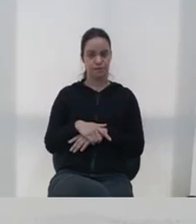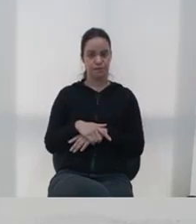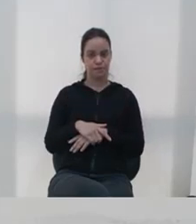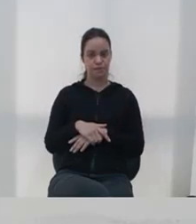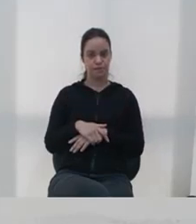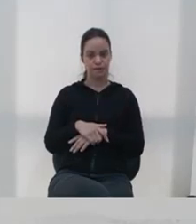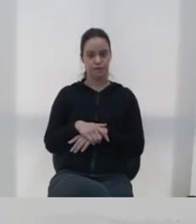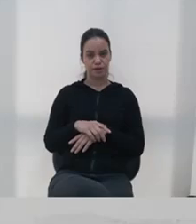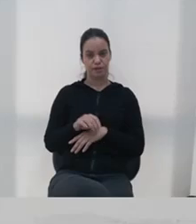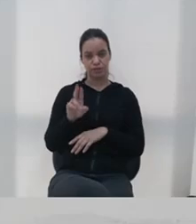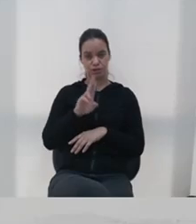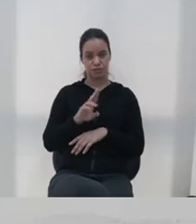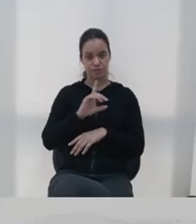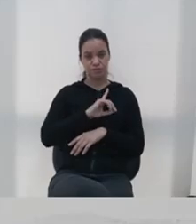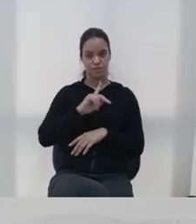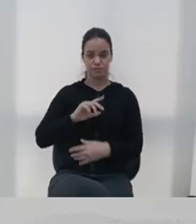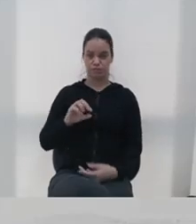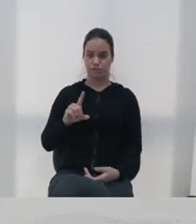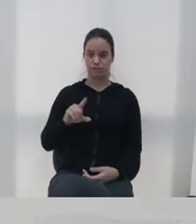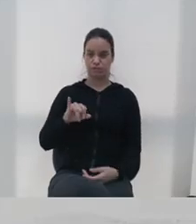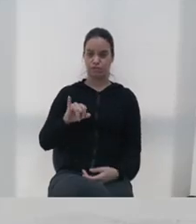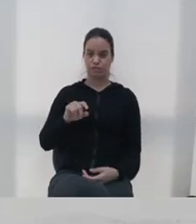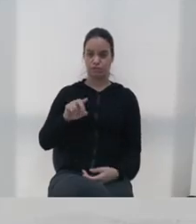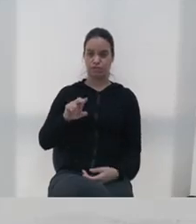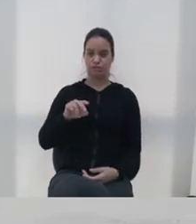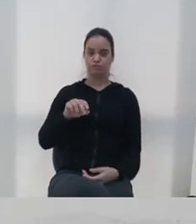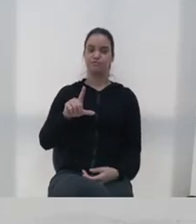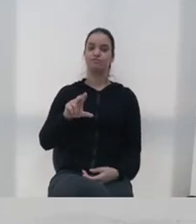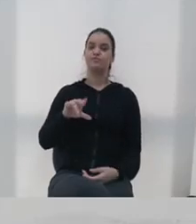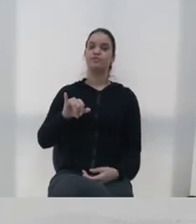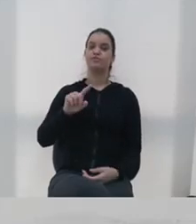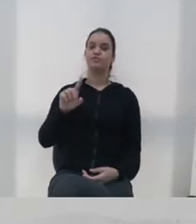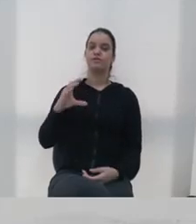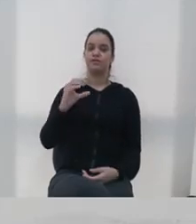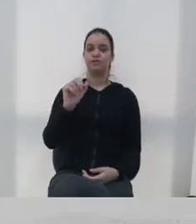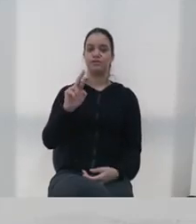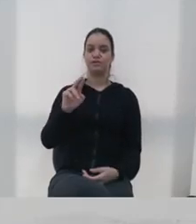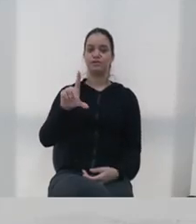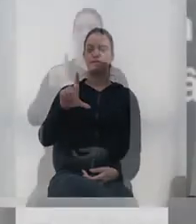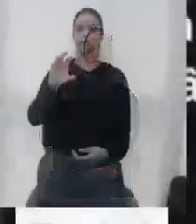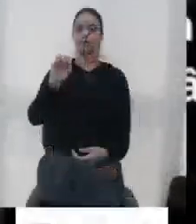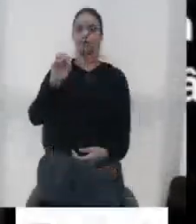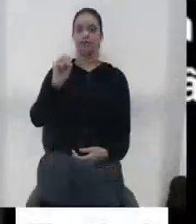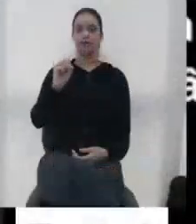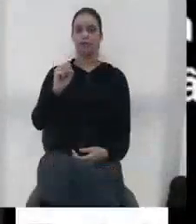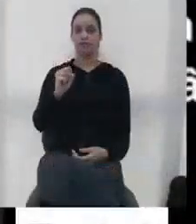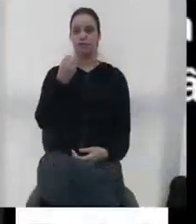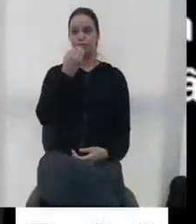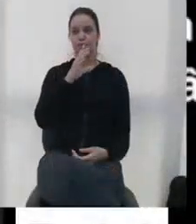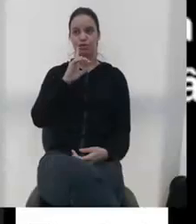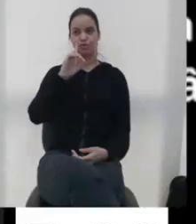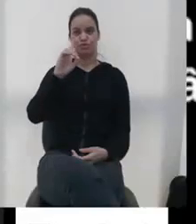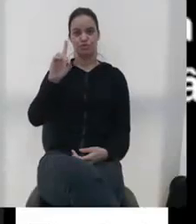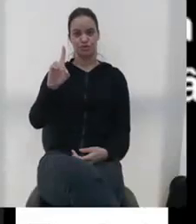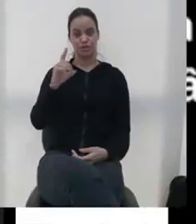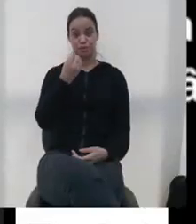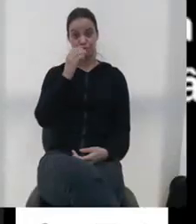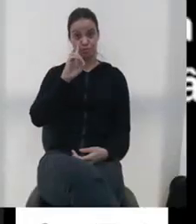do usuário da Defensoria Pública, Luiz Carlos Rosales Ortim. Bom dia, Vossa Excelência. Bom dia,